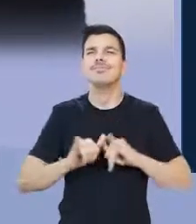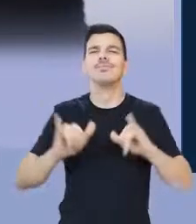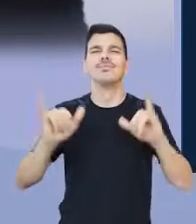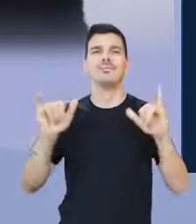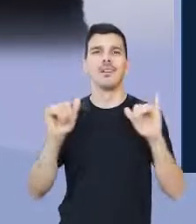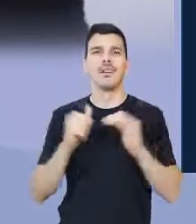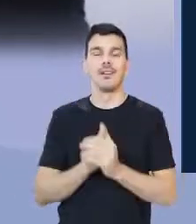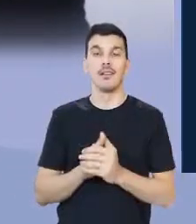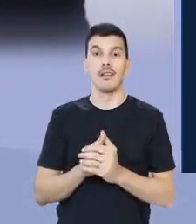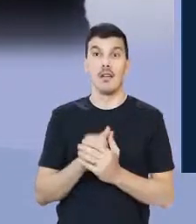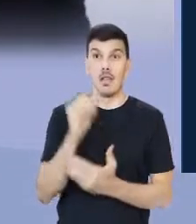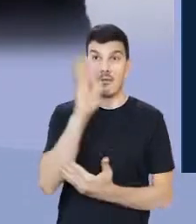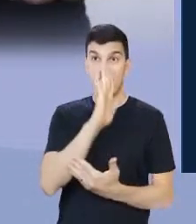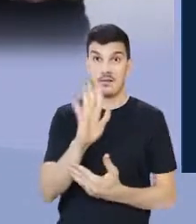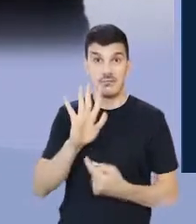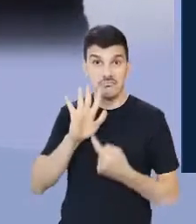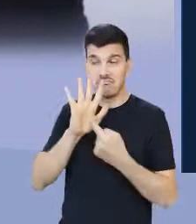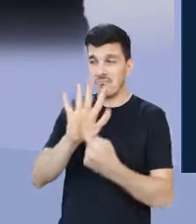Brasil